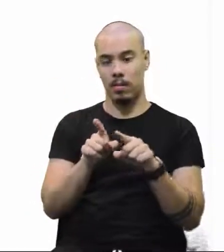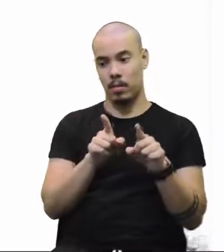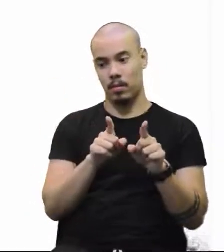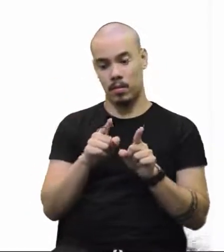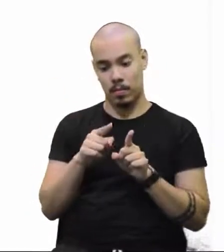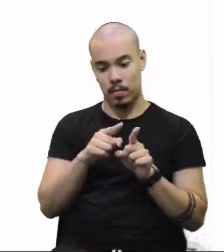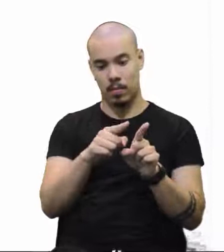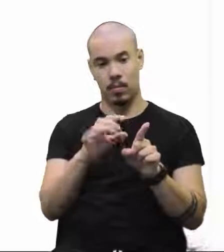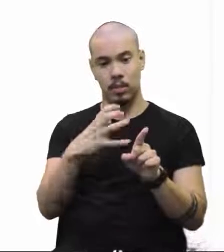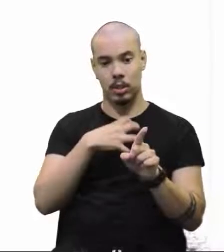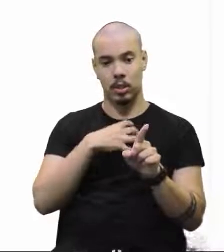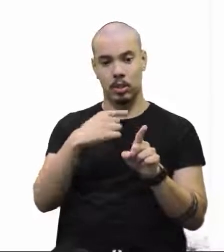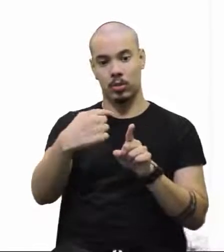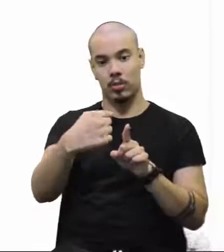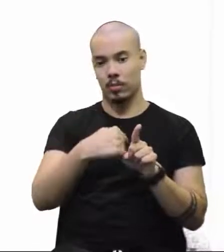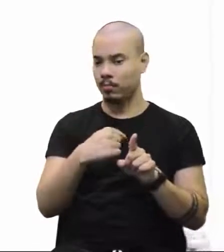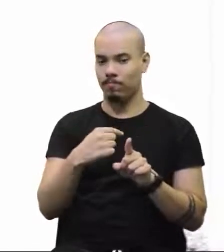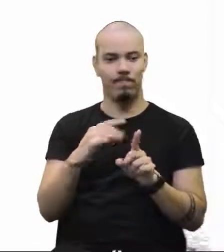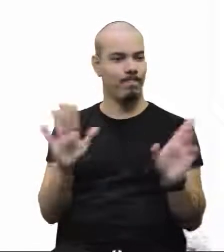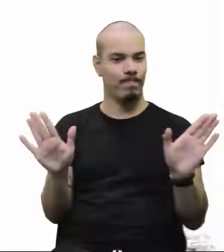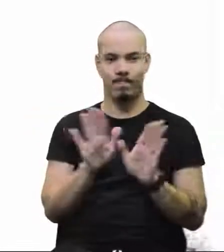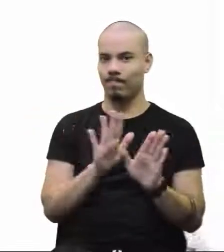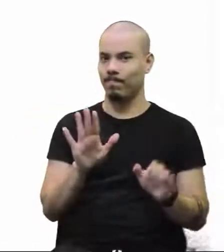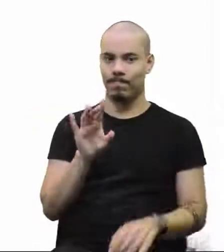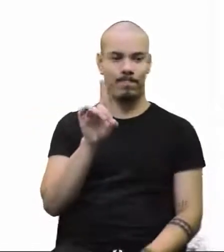que sentido oposto. Então, ele já elimina as duas.